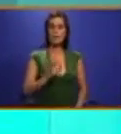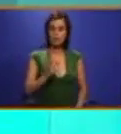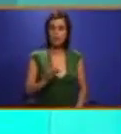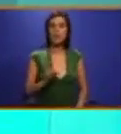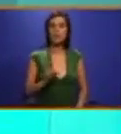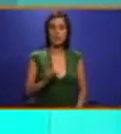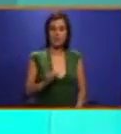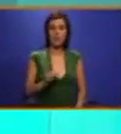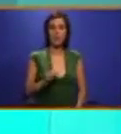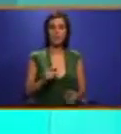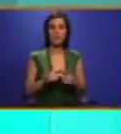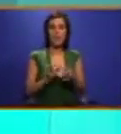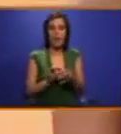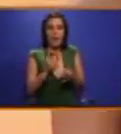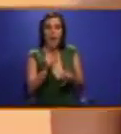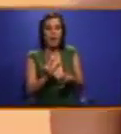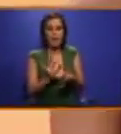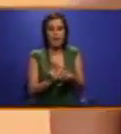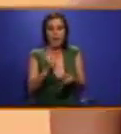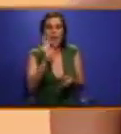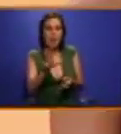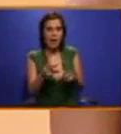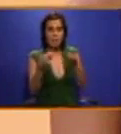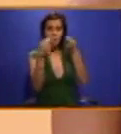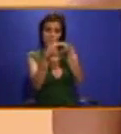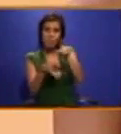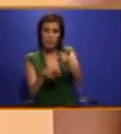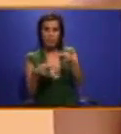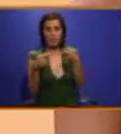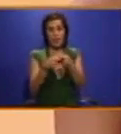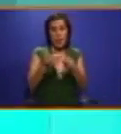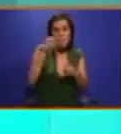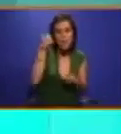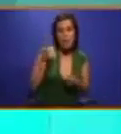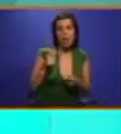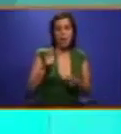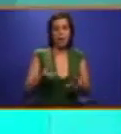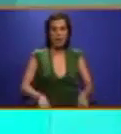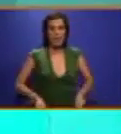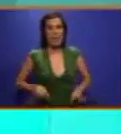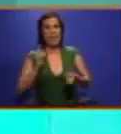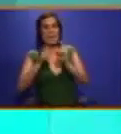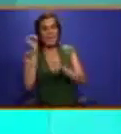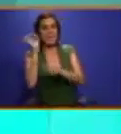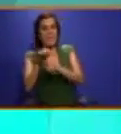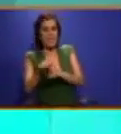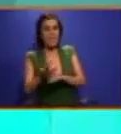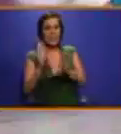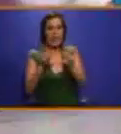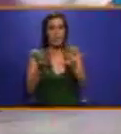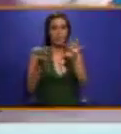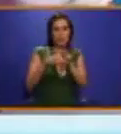de das chamadas dicas não é exista isto que lhe fica bem O melhor é o calças de G ganga sim mas não com